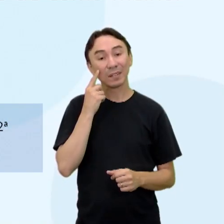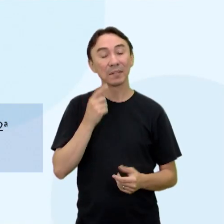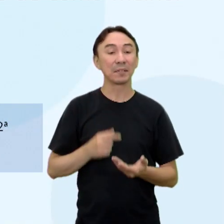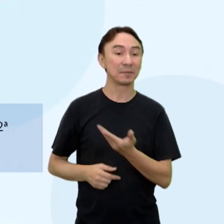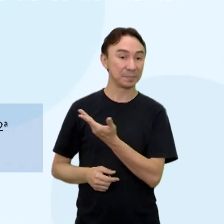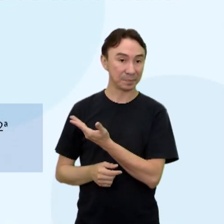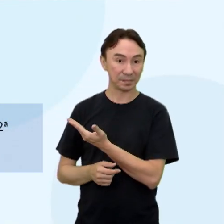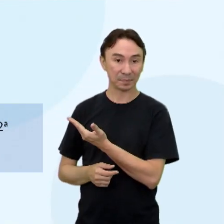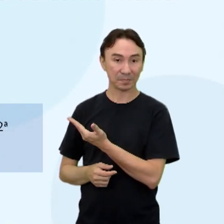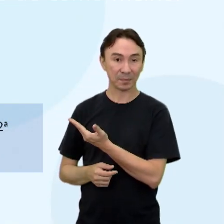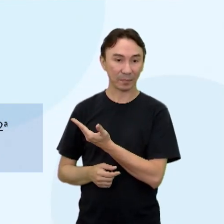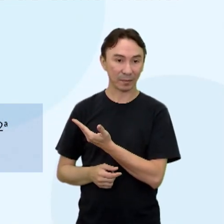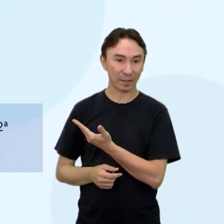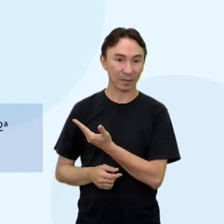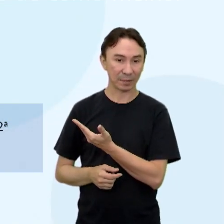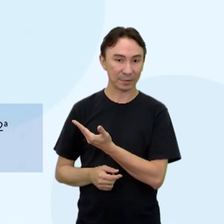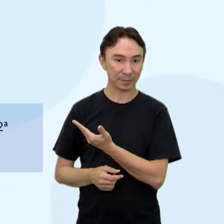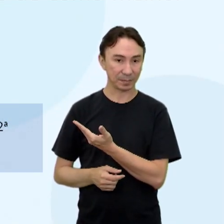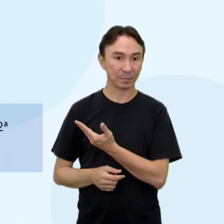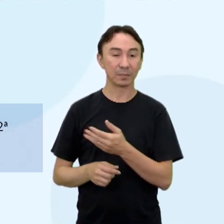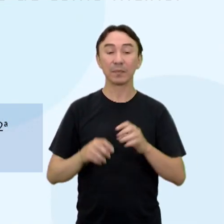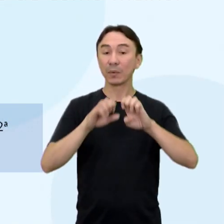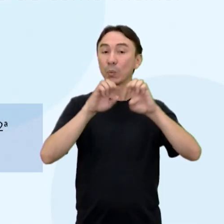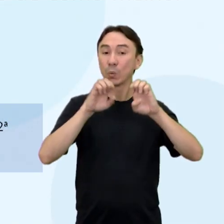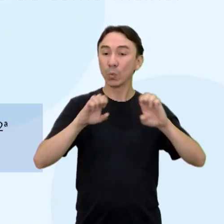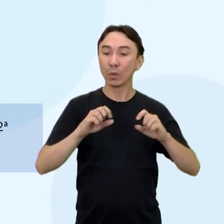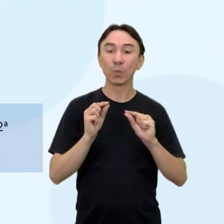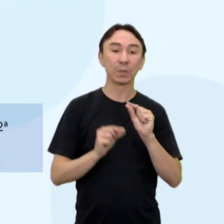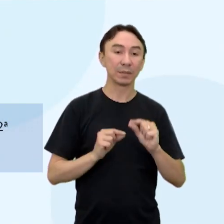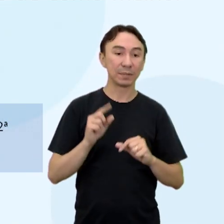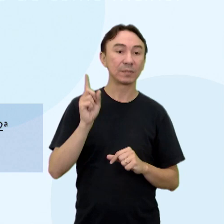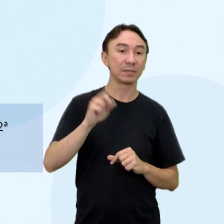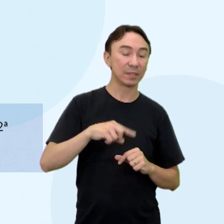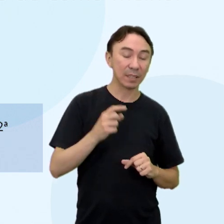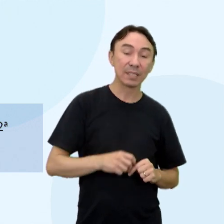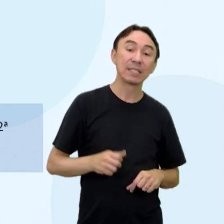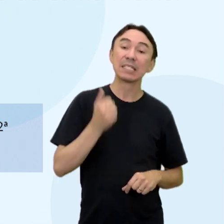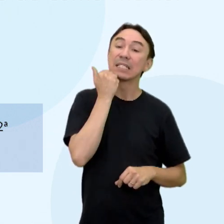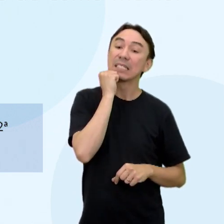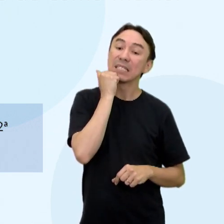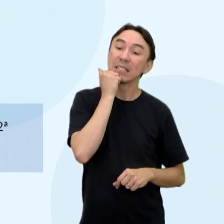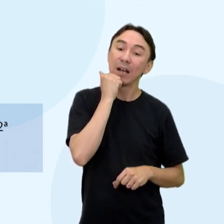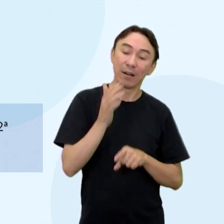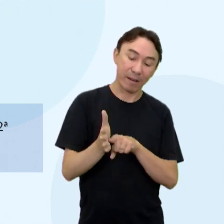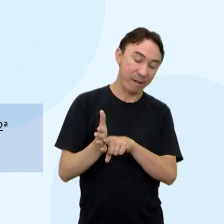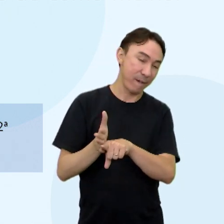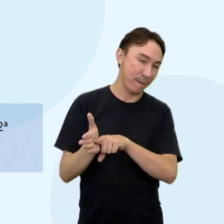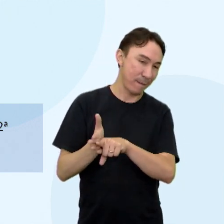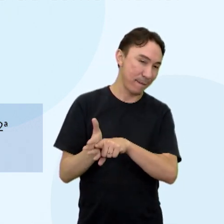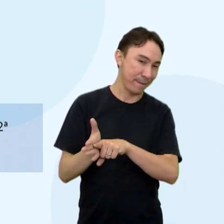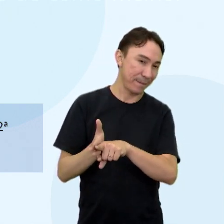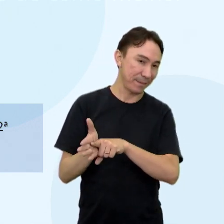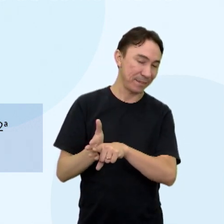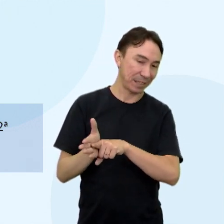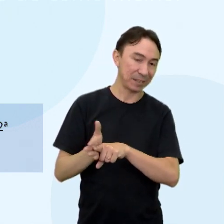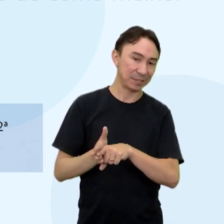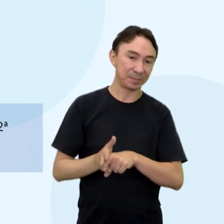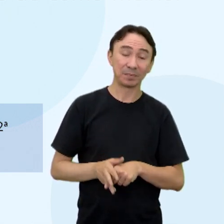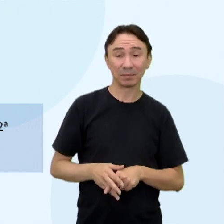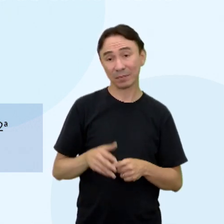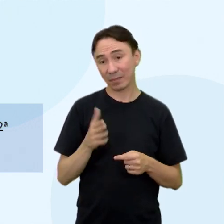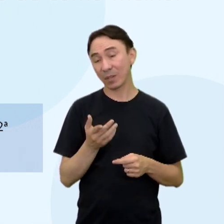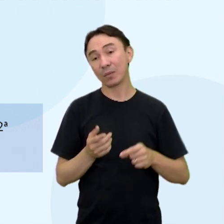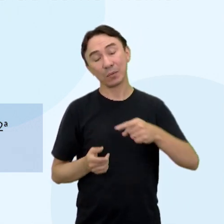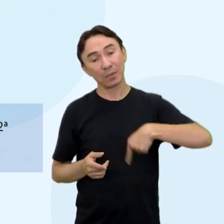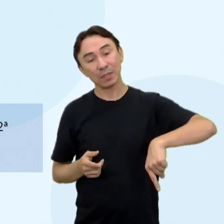nosso objetivo. Olha só, eixo estruturante e investigação científica. Então, a ideia dessas primeiras aulas, dessa